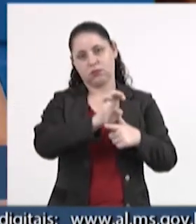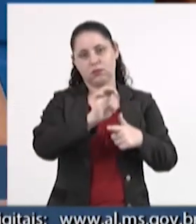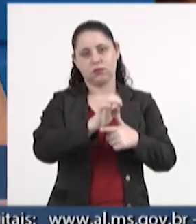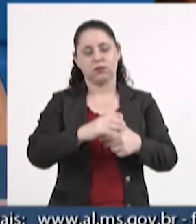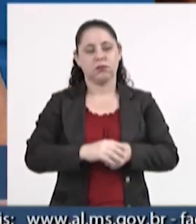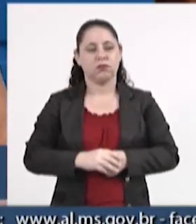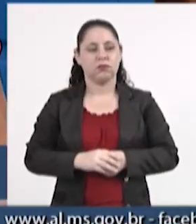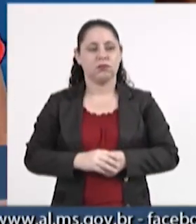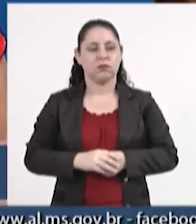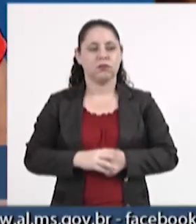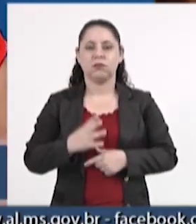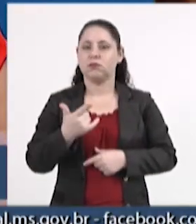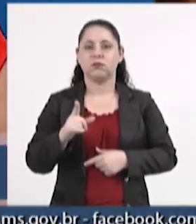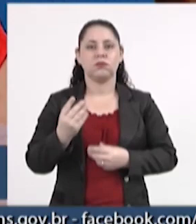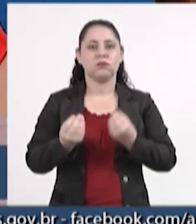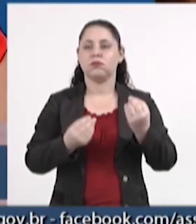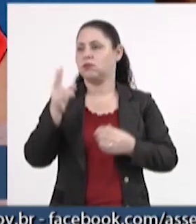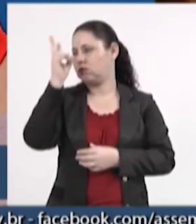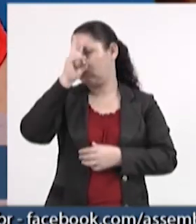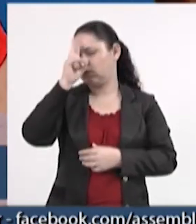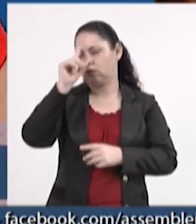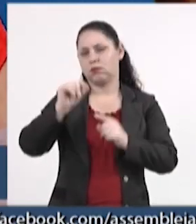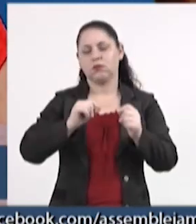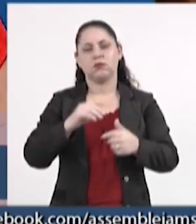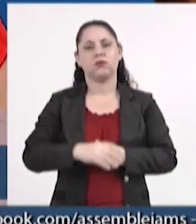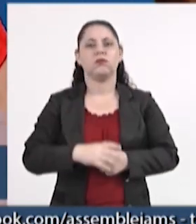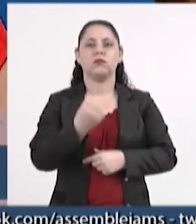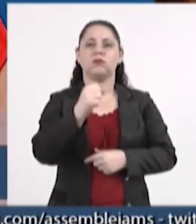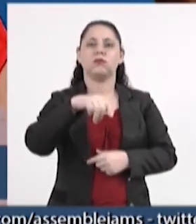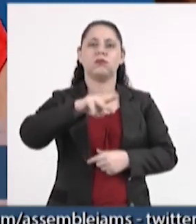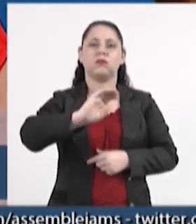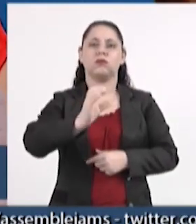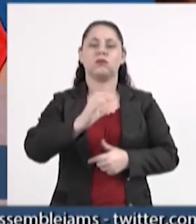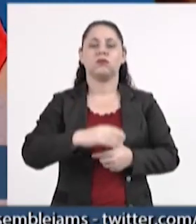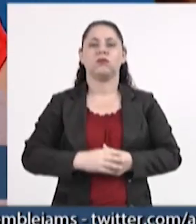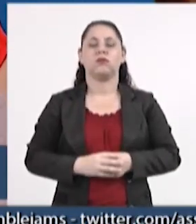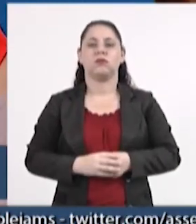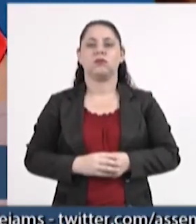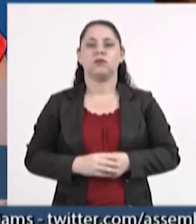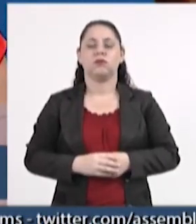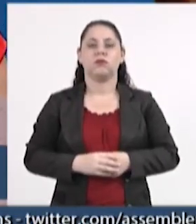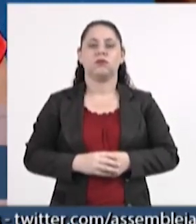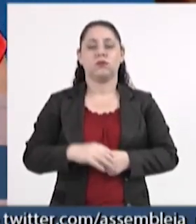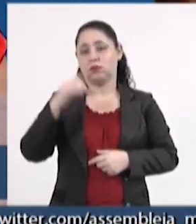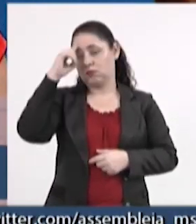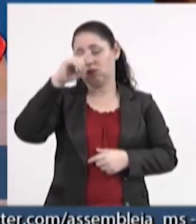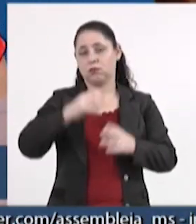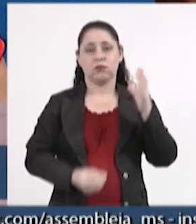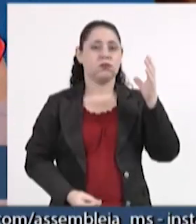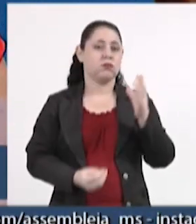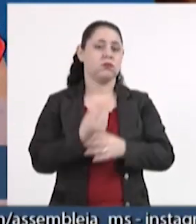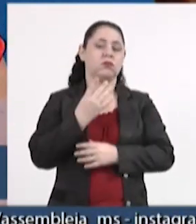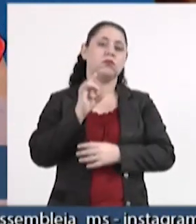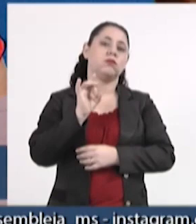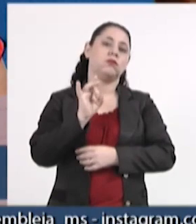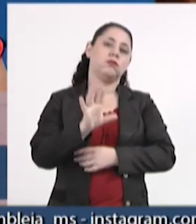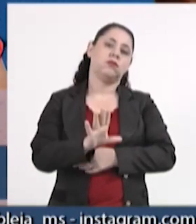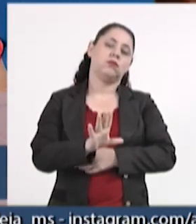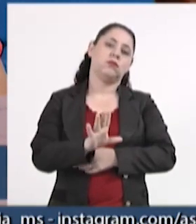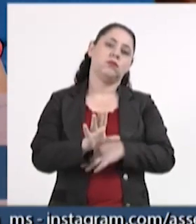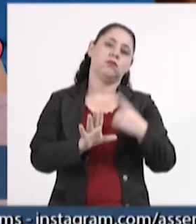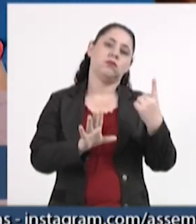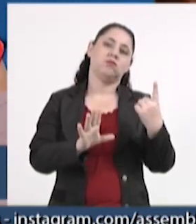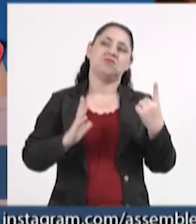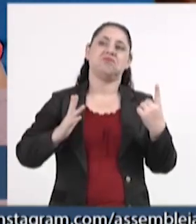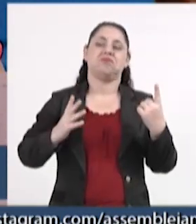estado. Não tem como lembrar do 8 de março, data que foi instituída apenas por